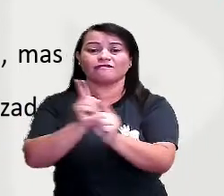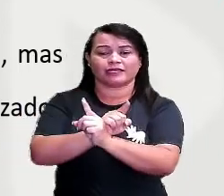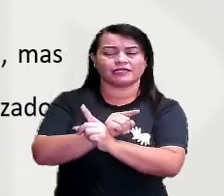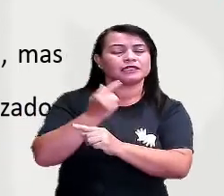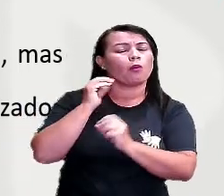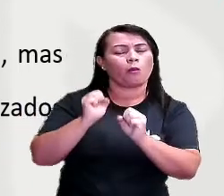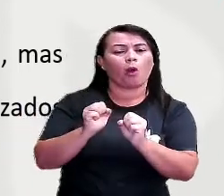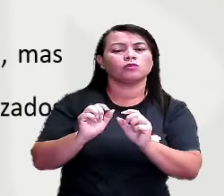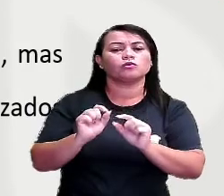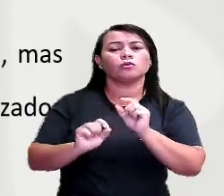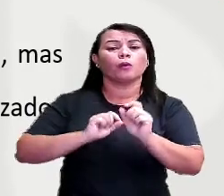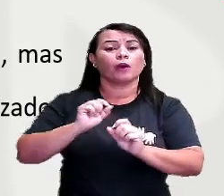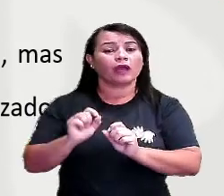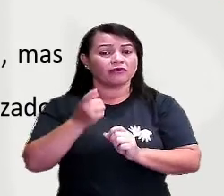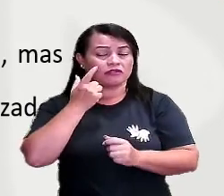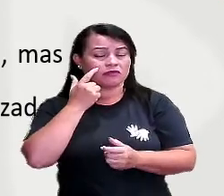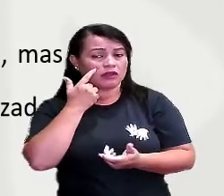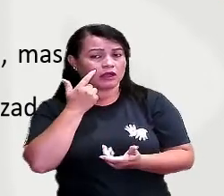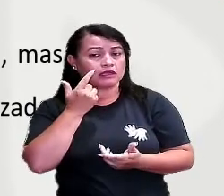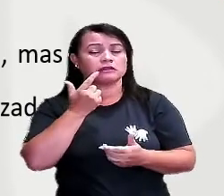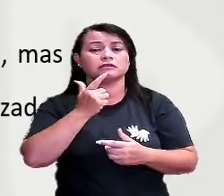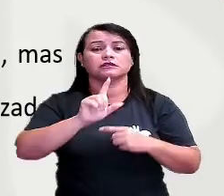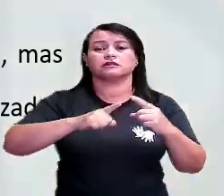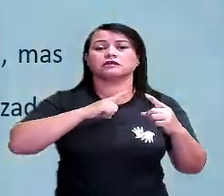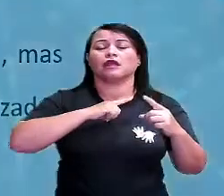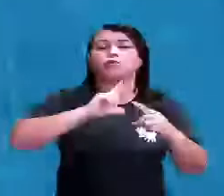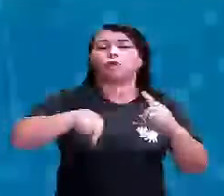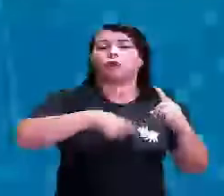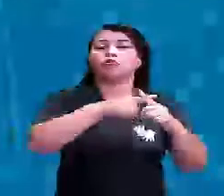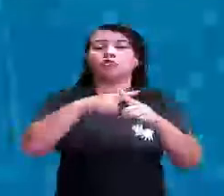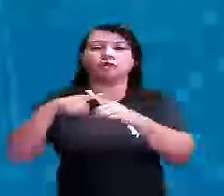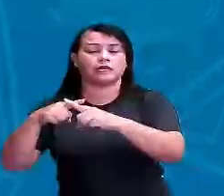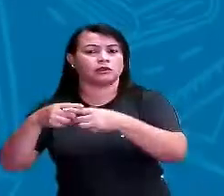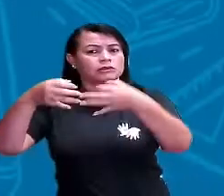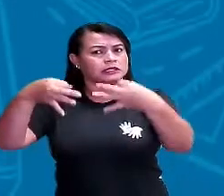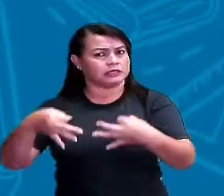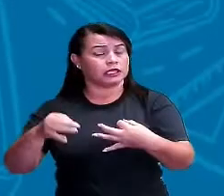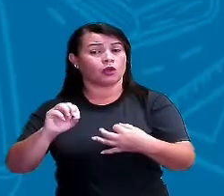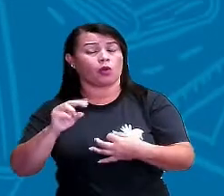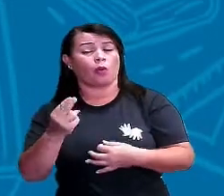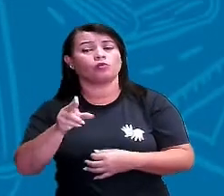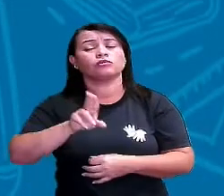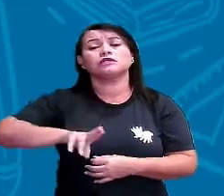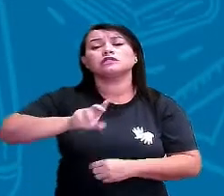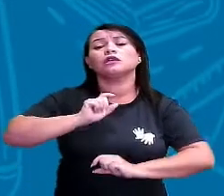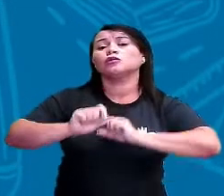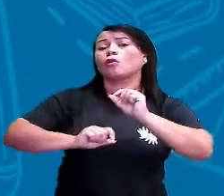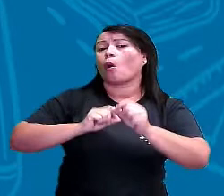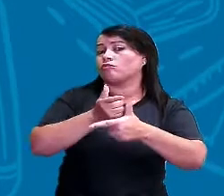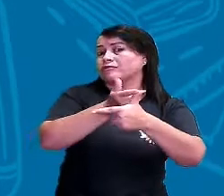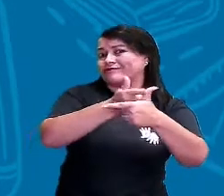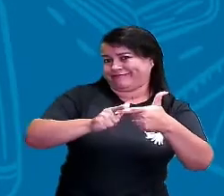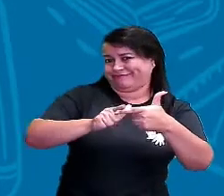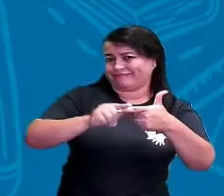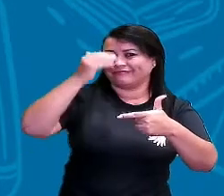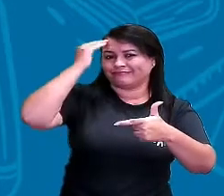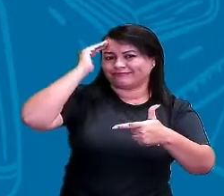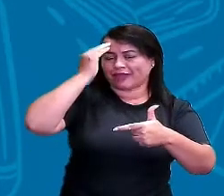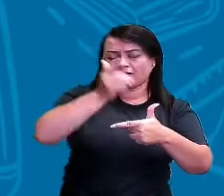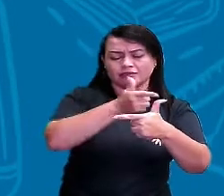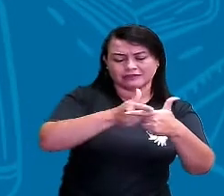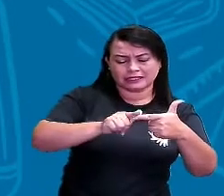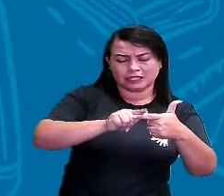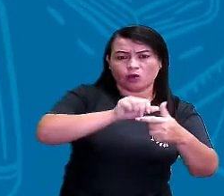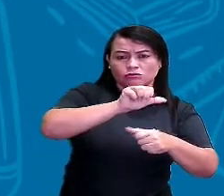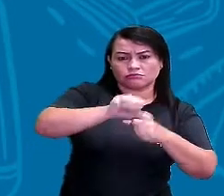posso verificar se a operação de multiplicação está correta utilizando a divisão, né? Então, eu